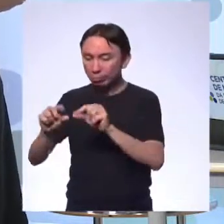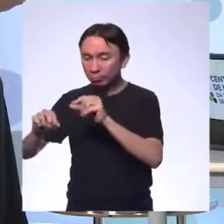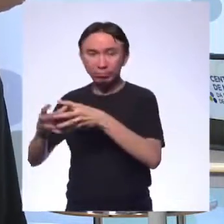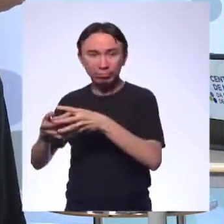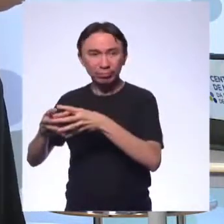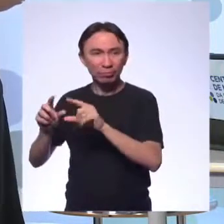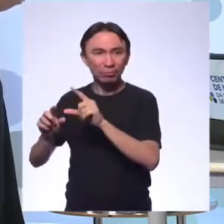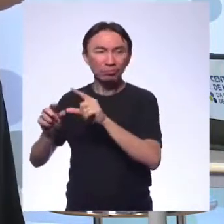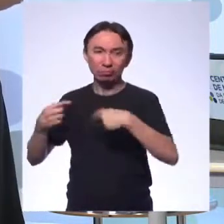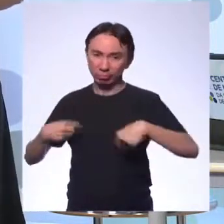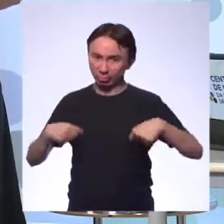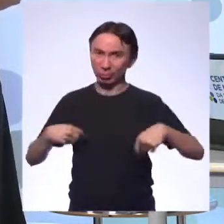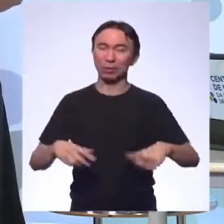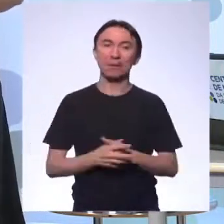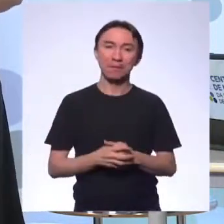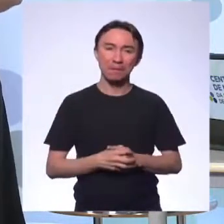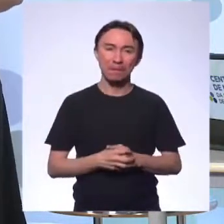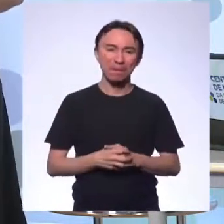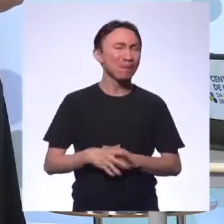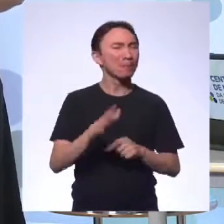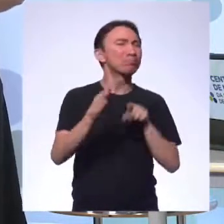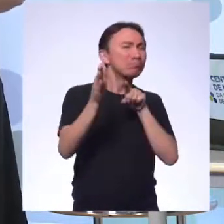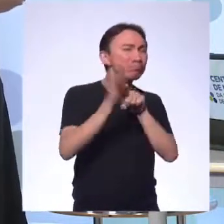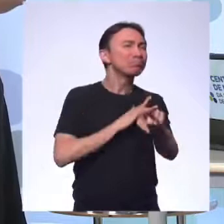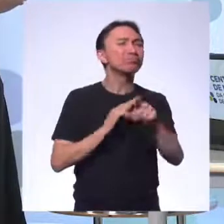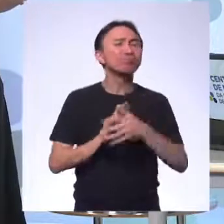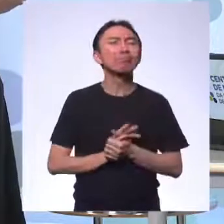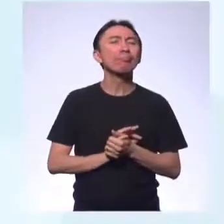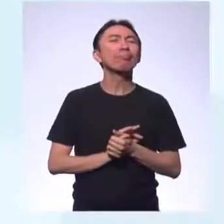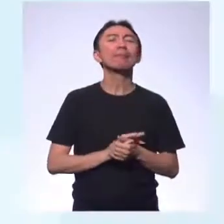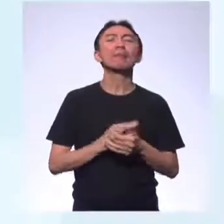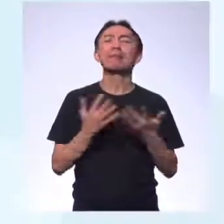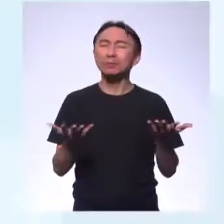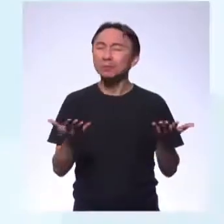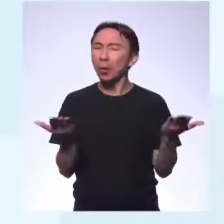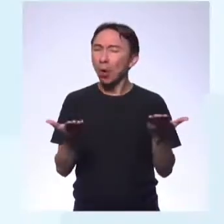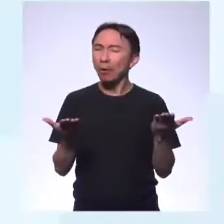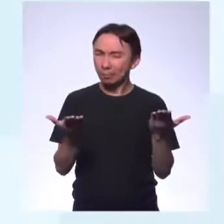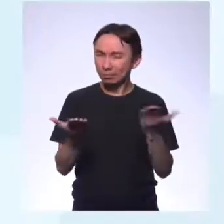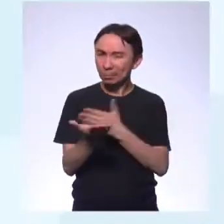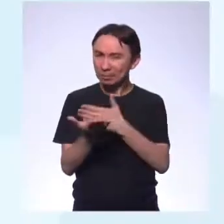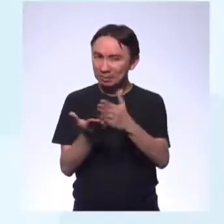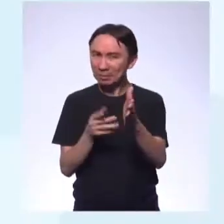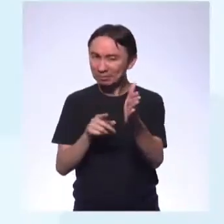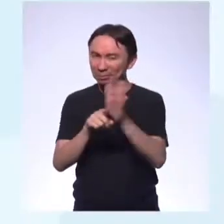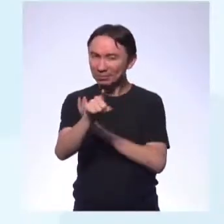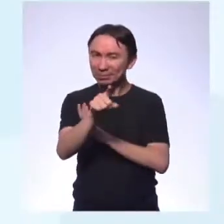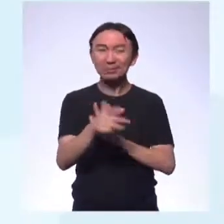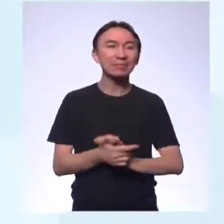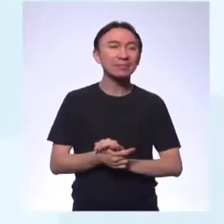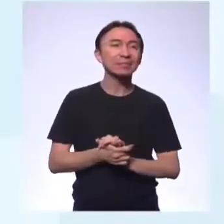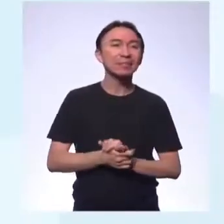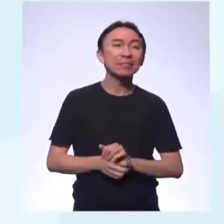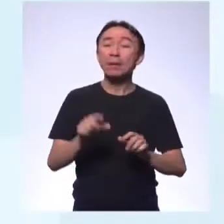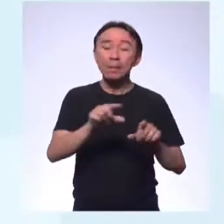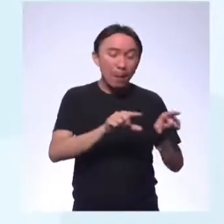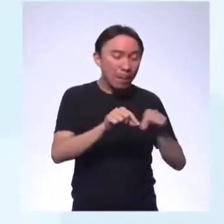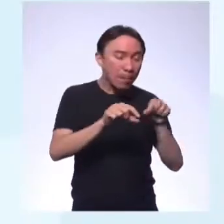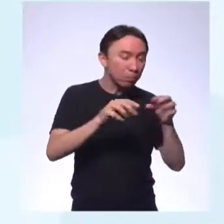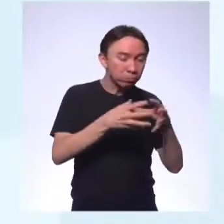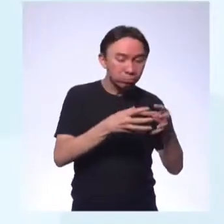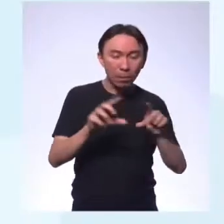os seres vivos. E eu fico com essa pergunta para vocês, tá? Para a gente começar. Então, o que é a classificação para